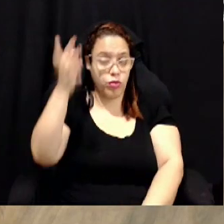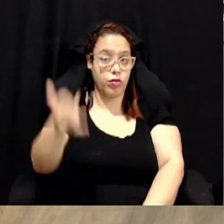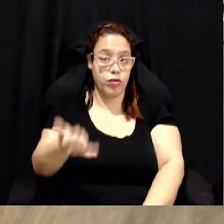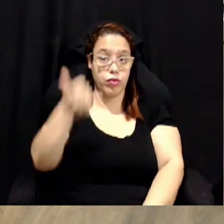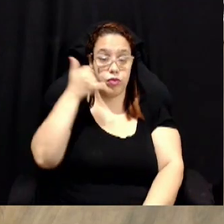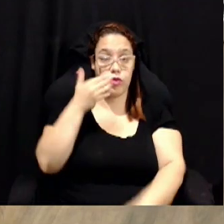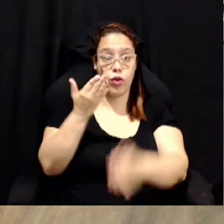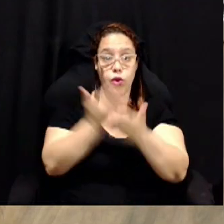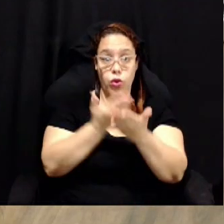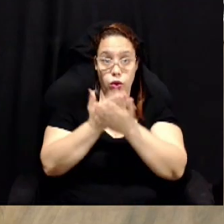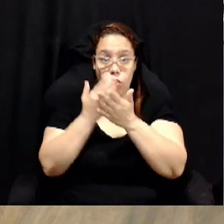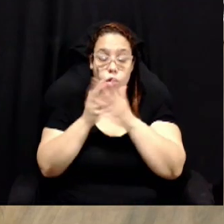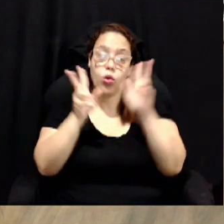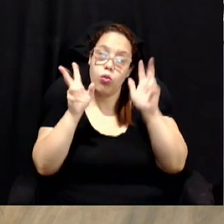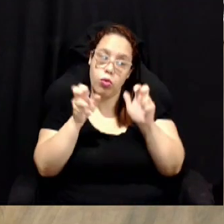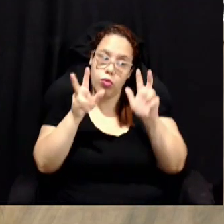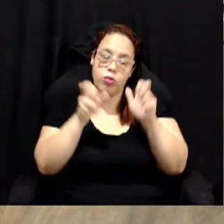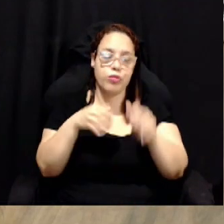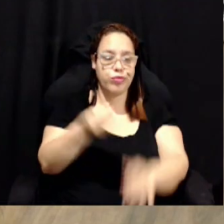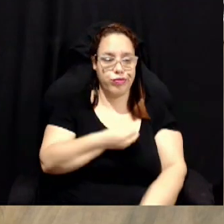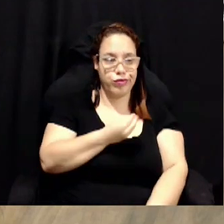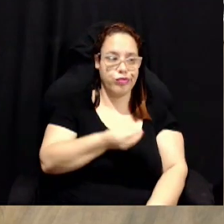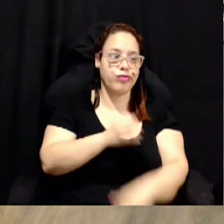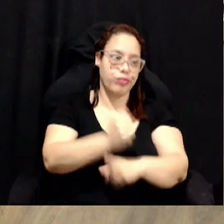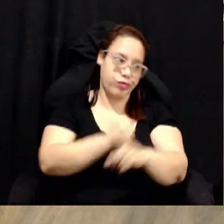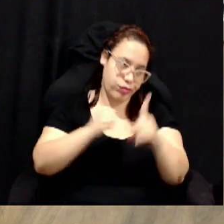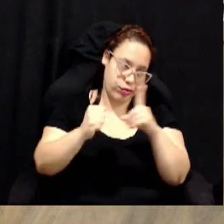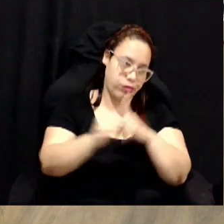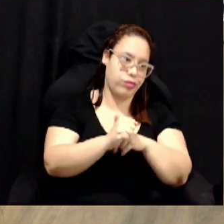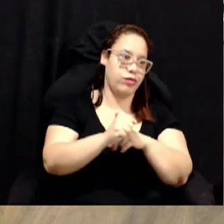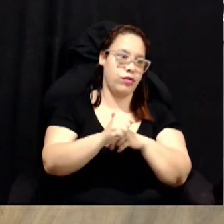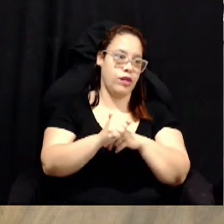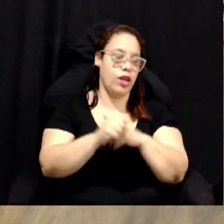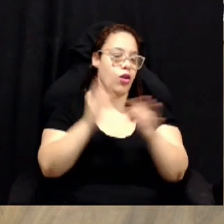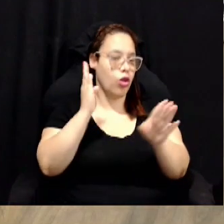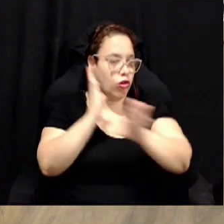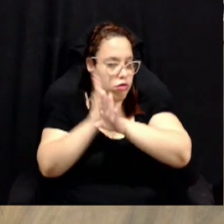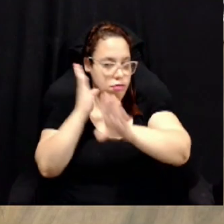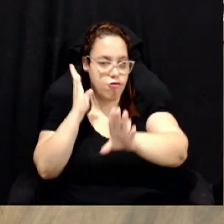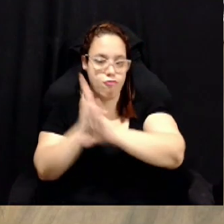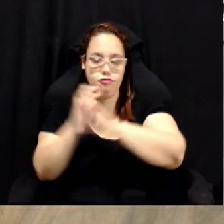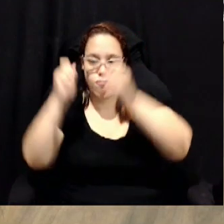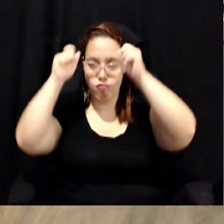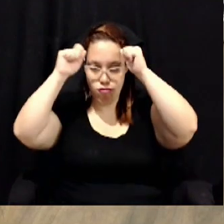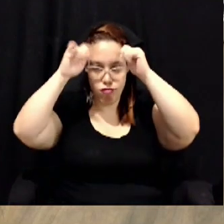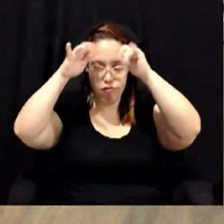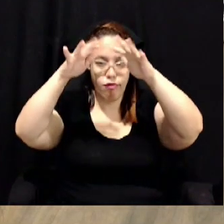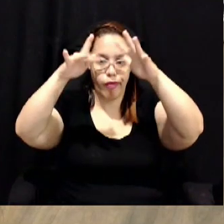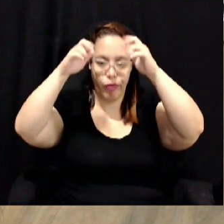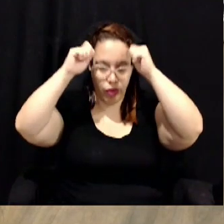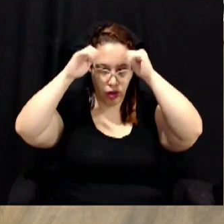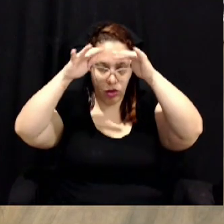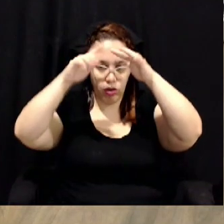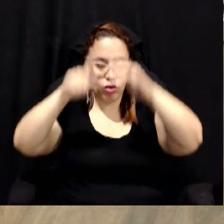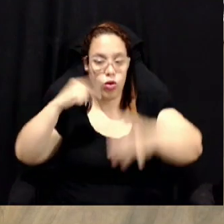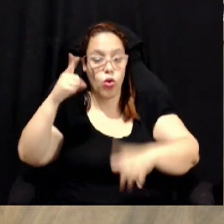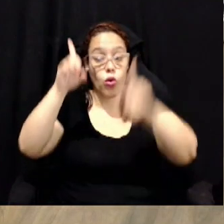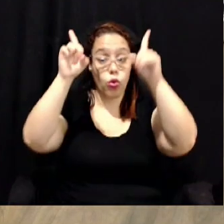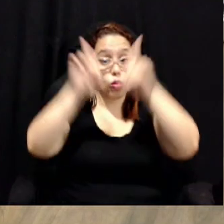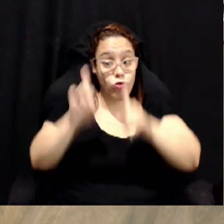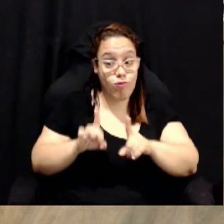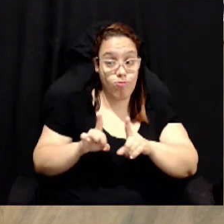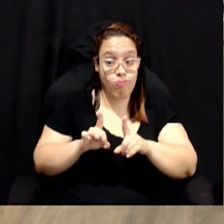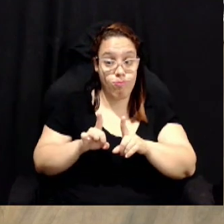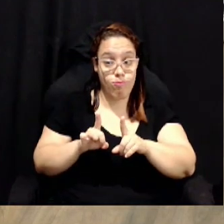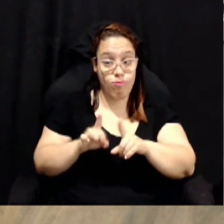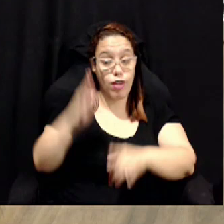o assunto, porque nós vivemos em sociedade e nós vamos encontrar alguém com transtorno do espectro autista ou com outra deficiência e saber lidar com